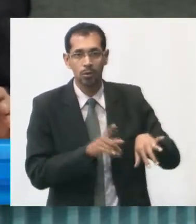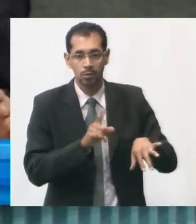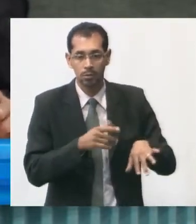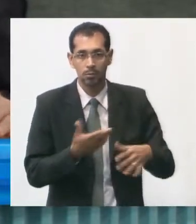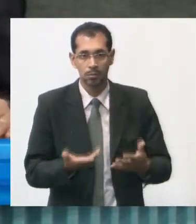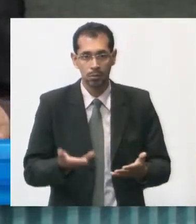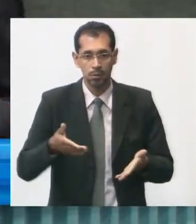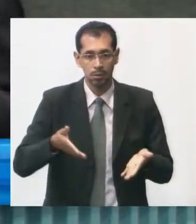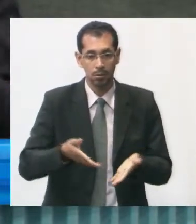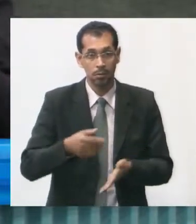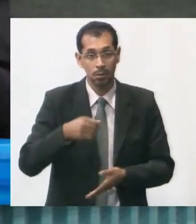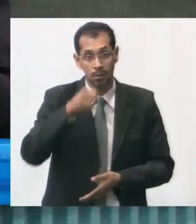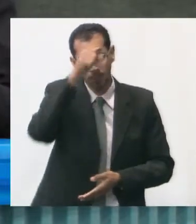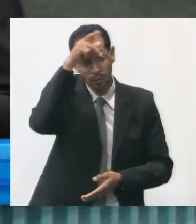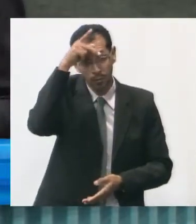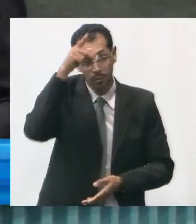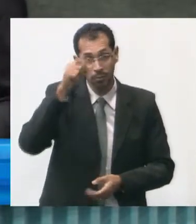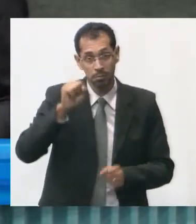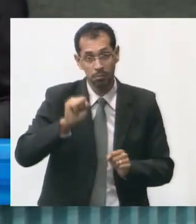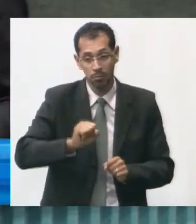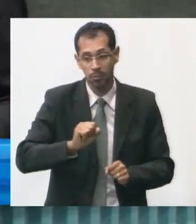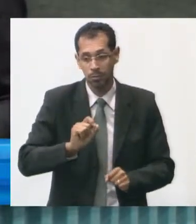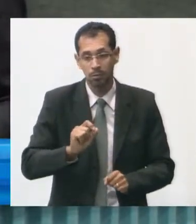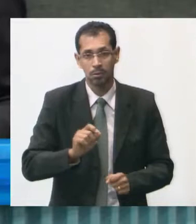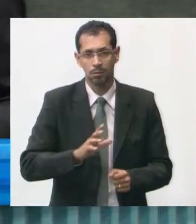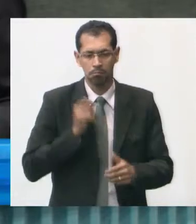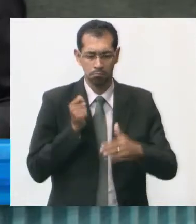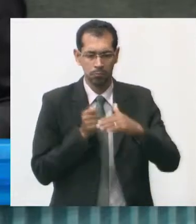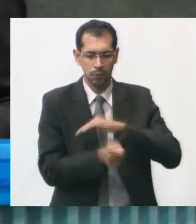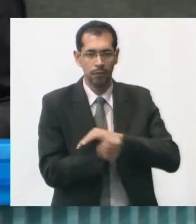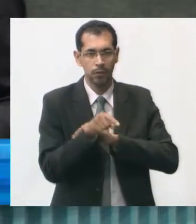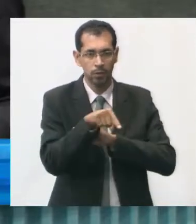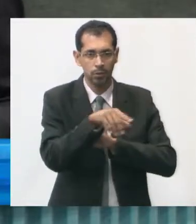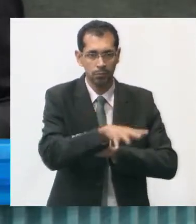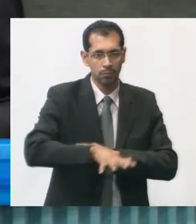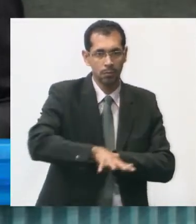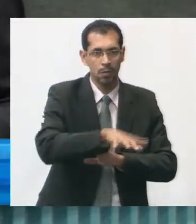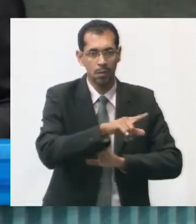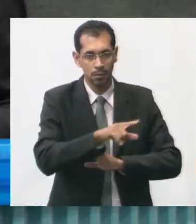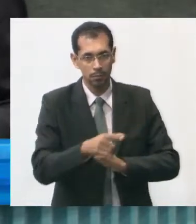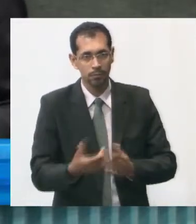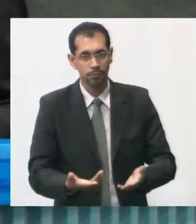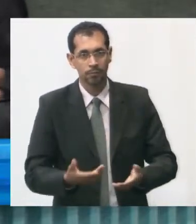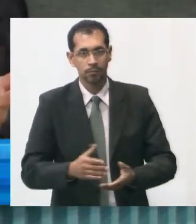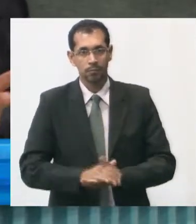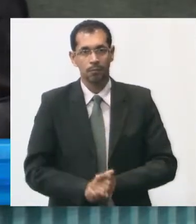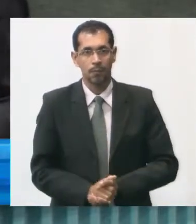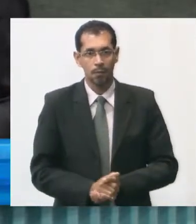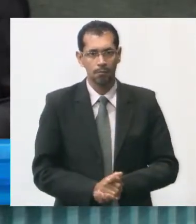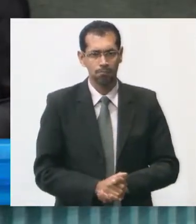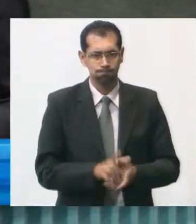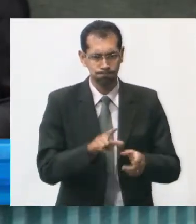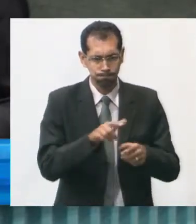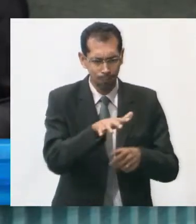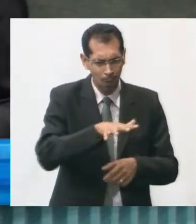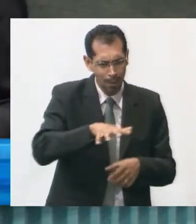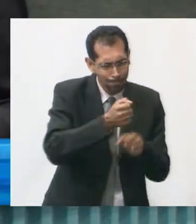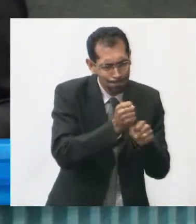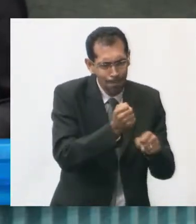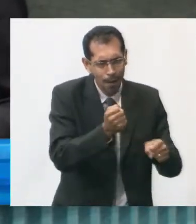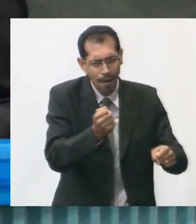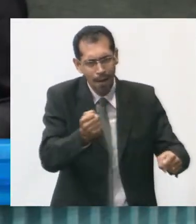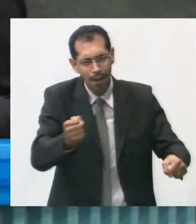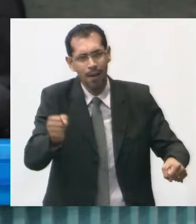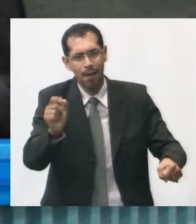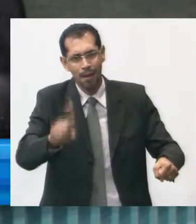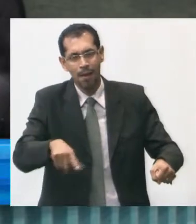Deninho, venha investir naquela localidade. É um terreno muito grande, é um terreno